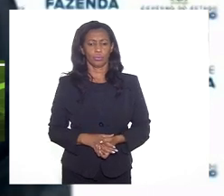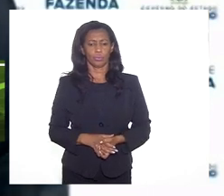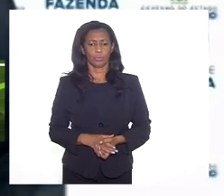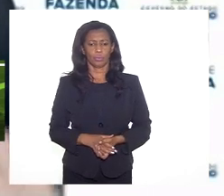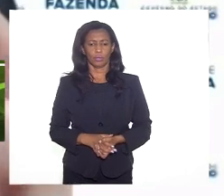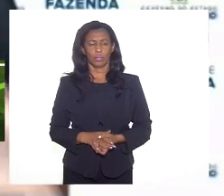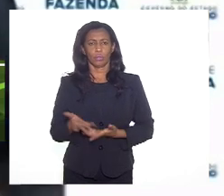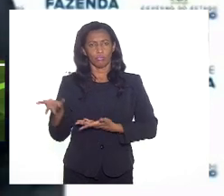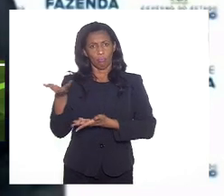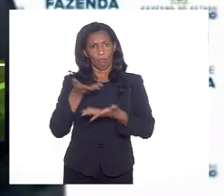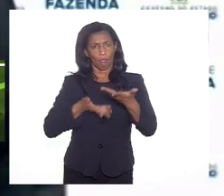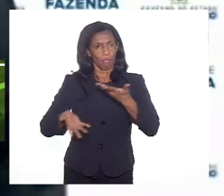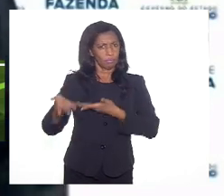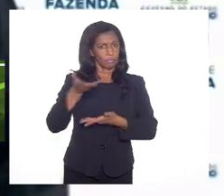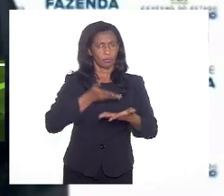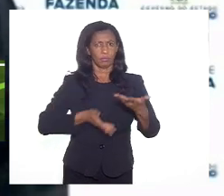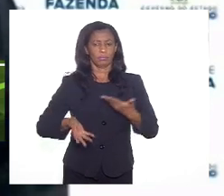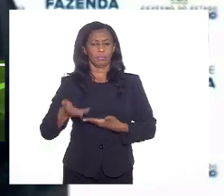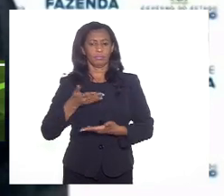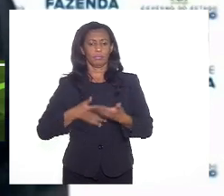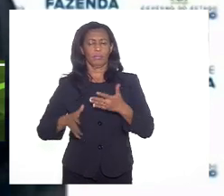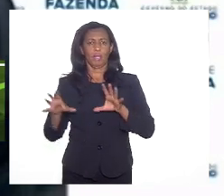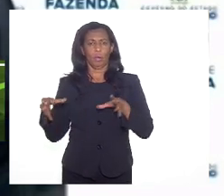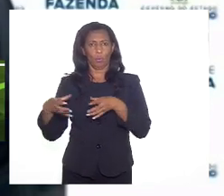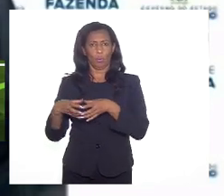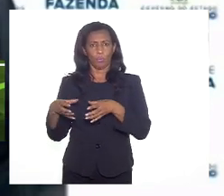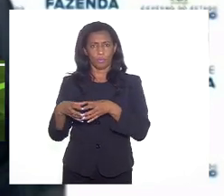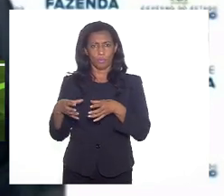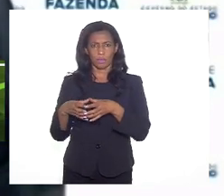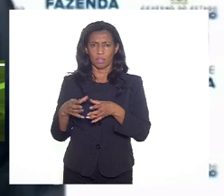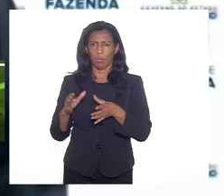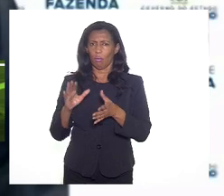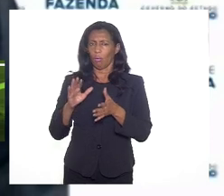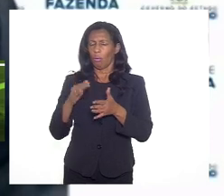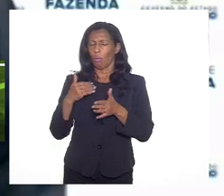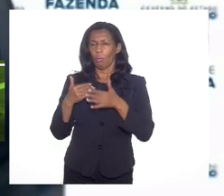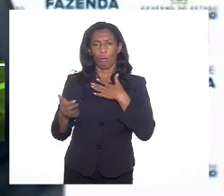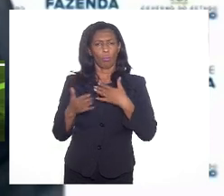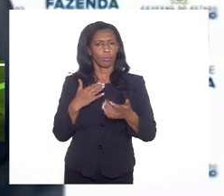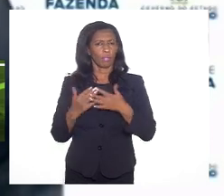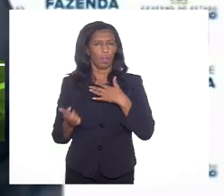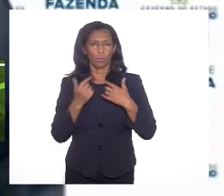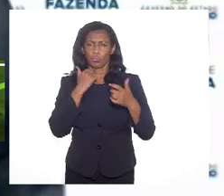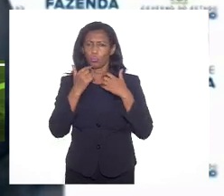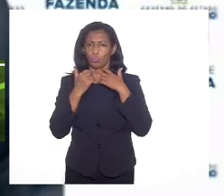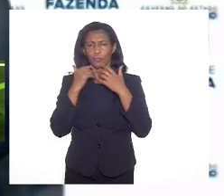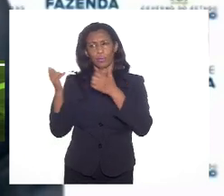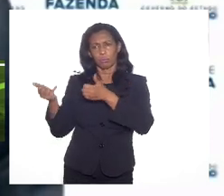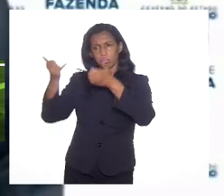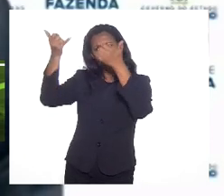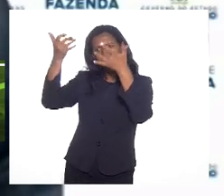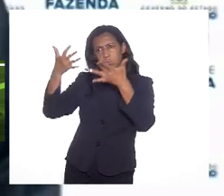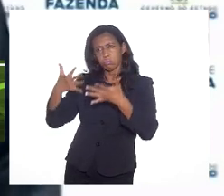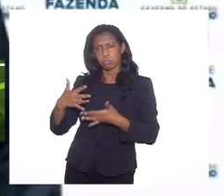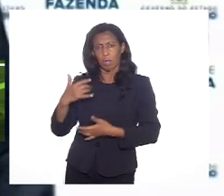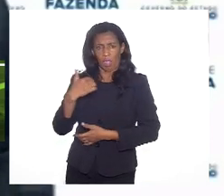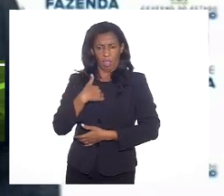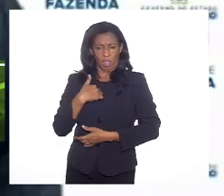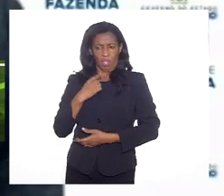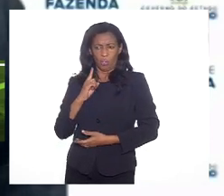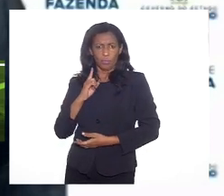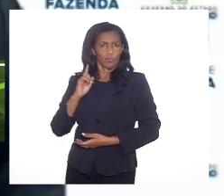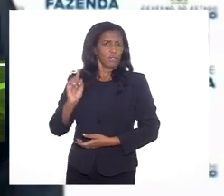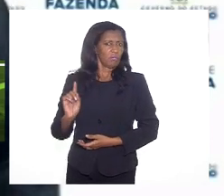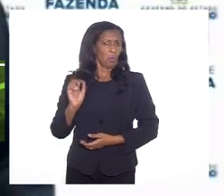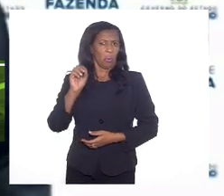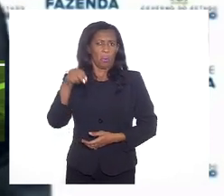de participantes da comissão para qualquer esclarecimento, seja eu diretamente ou